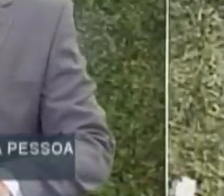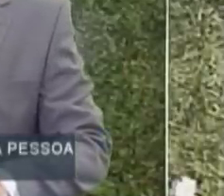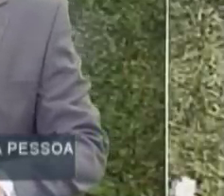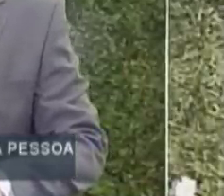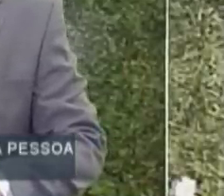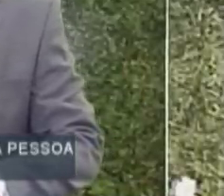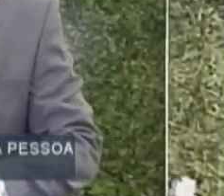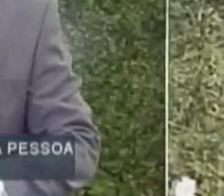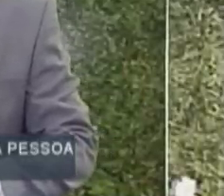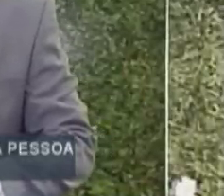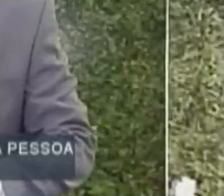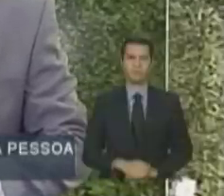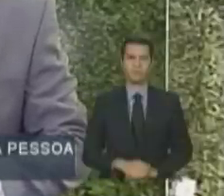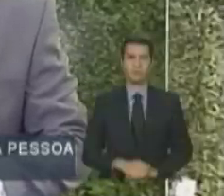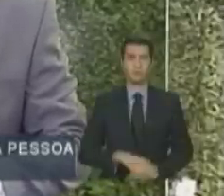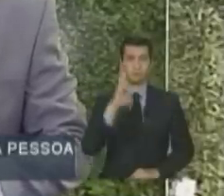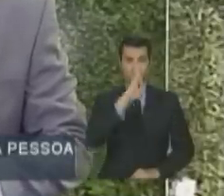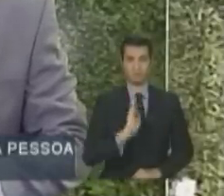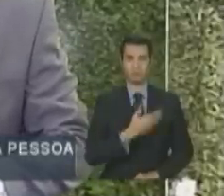O governo brasileiro também